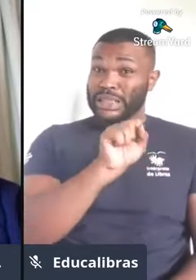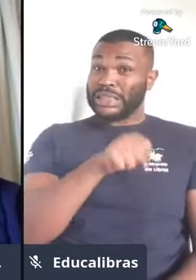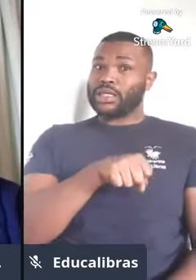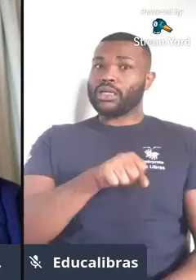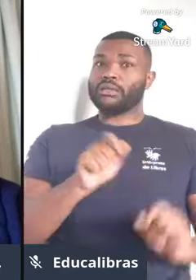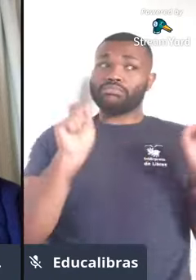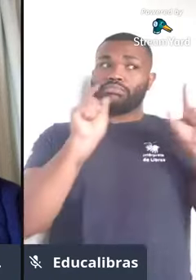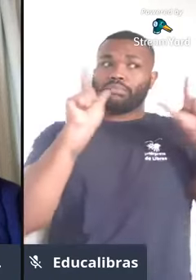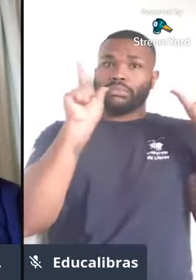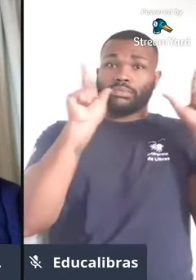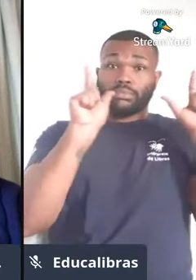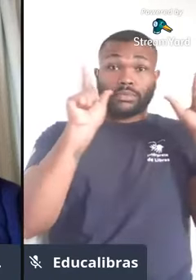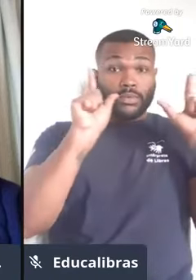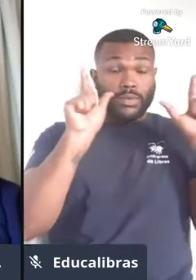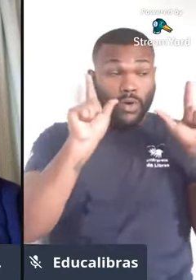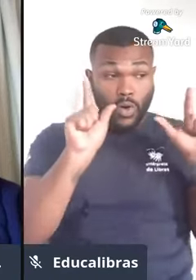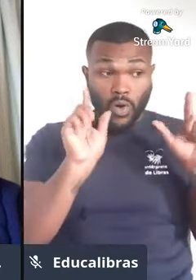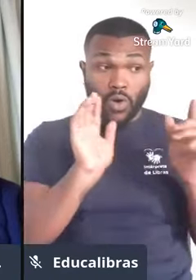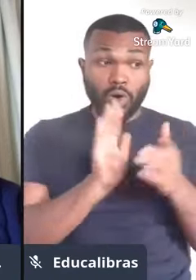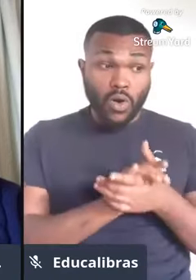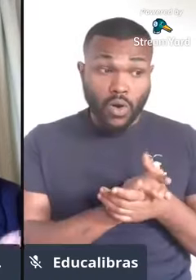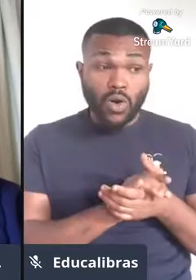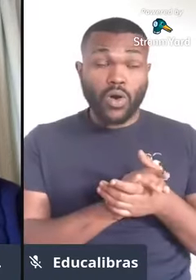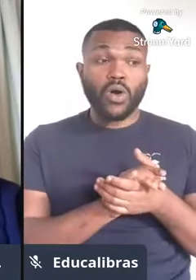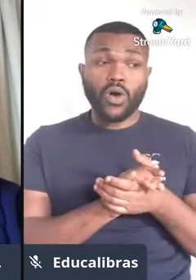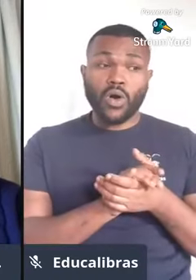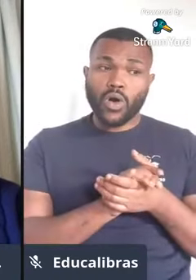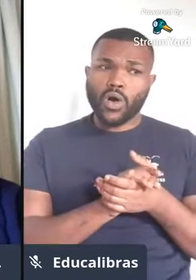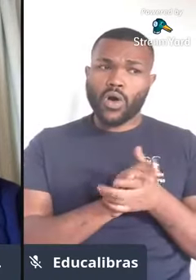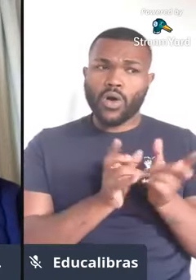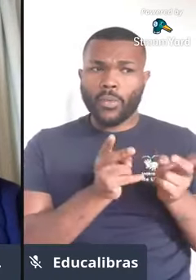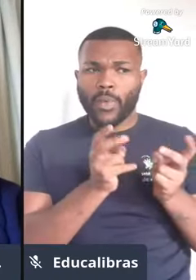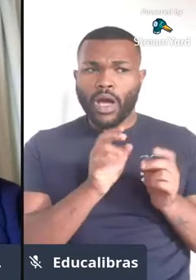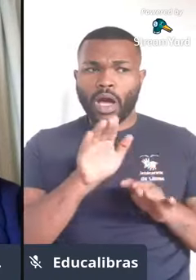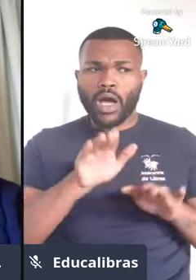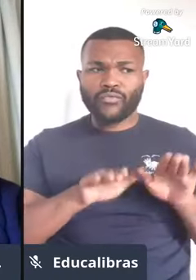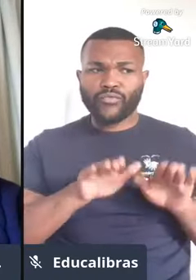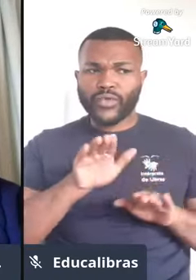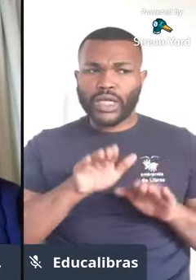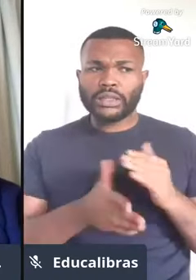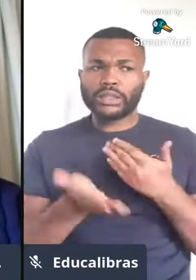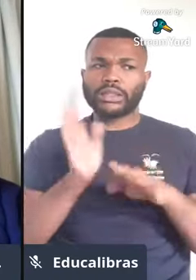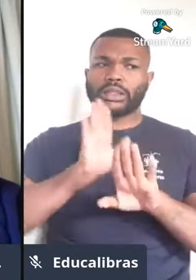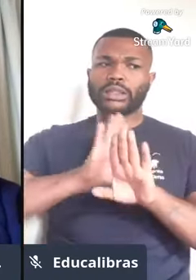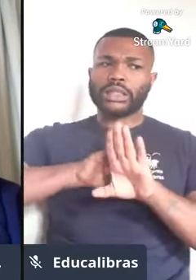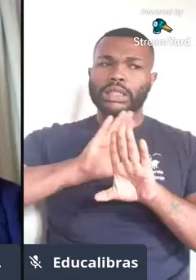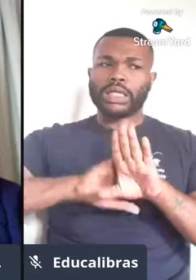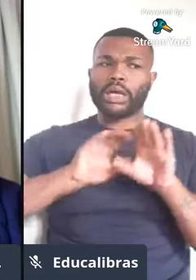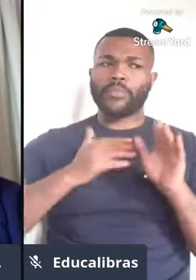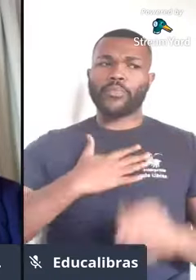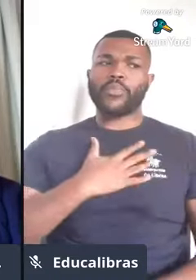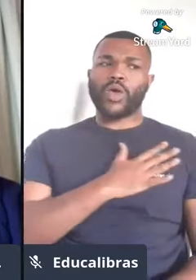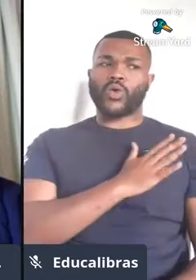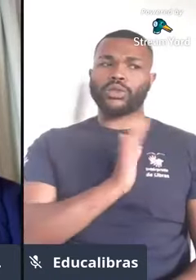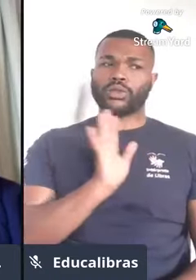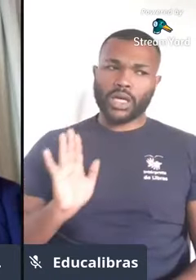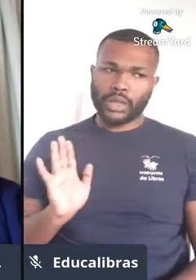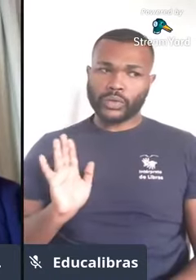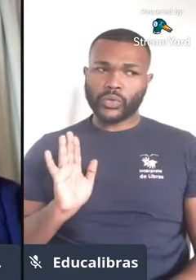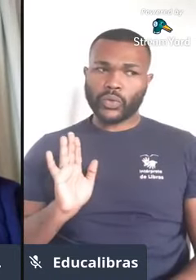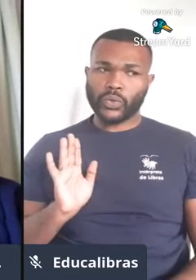levantado, né, no sentido de perceber ou de entender que muitas vezes se trata de uma atitude preconceituosa. Se, no entanto, ela tem uma parte